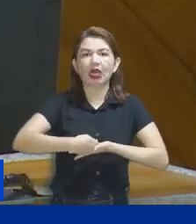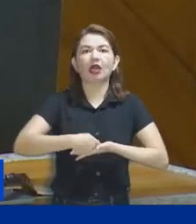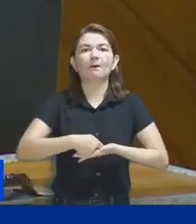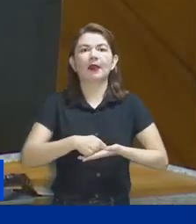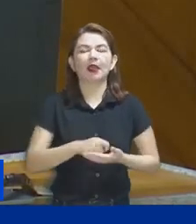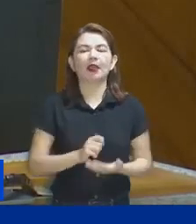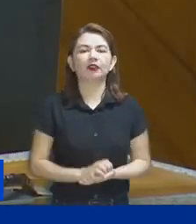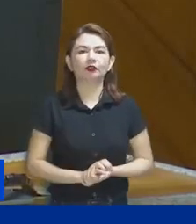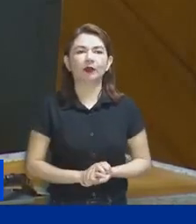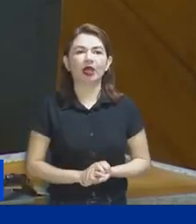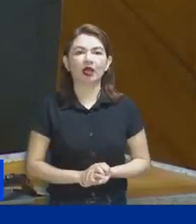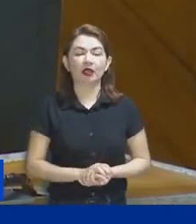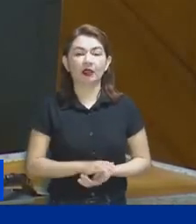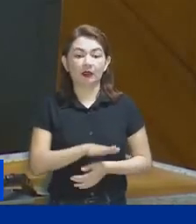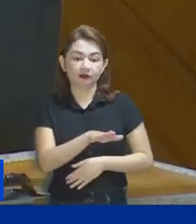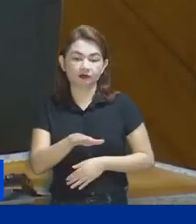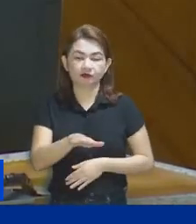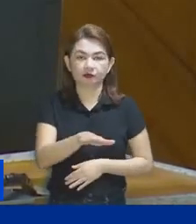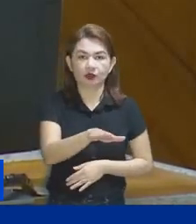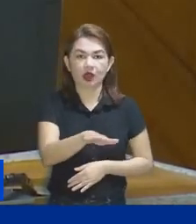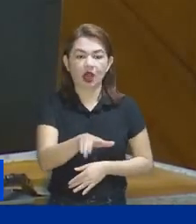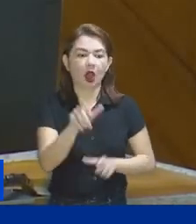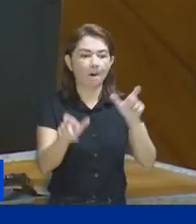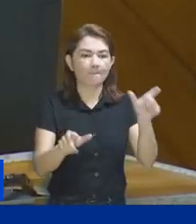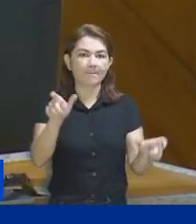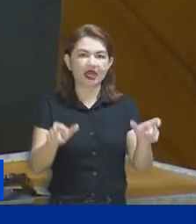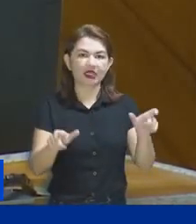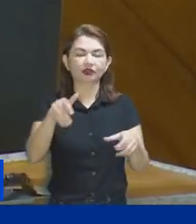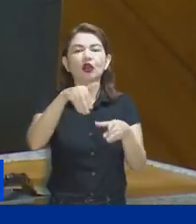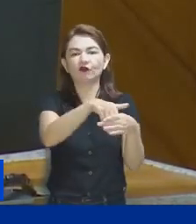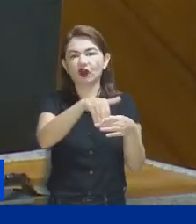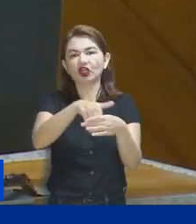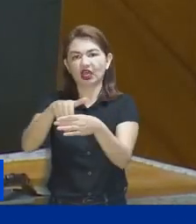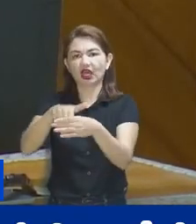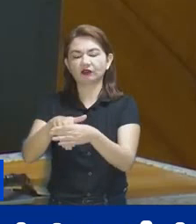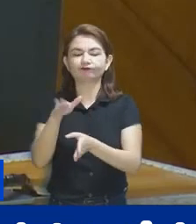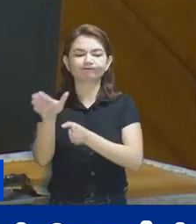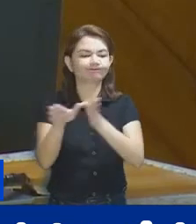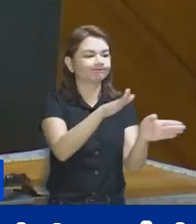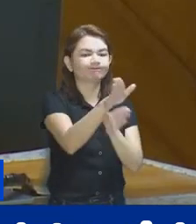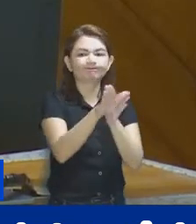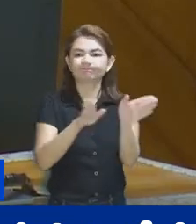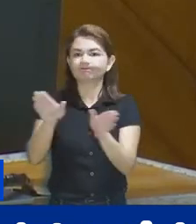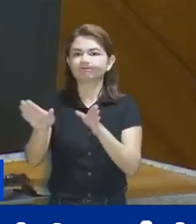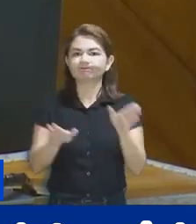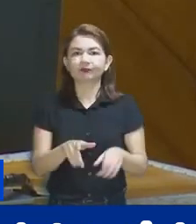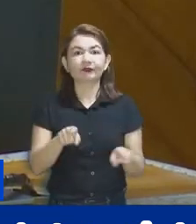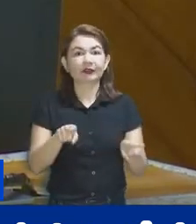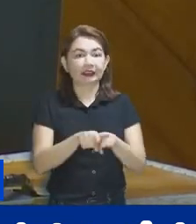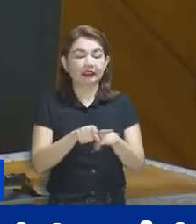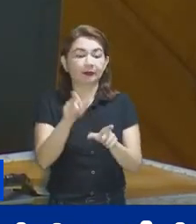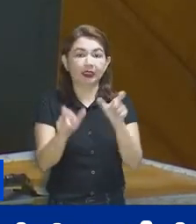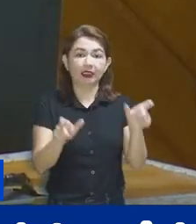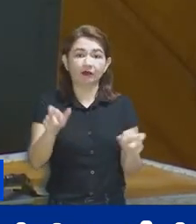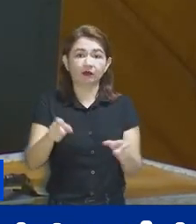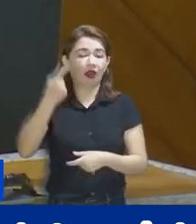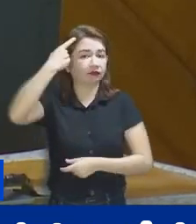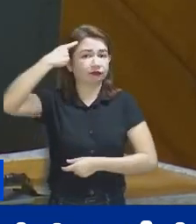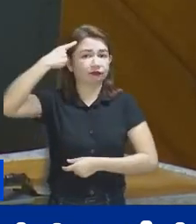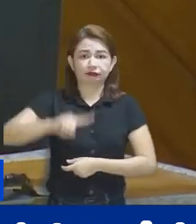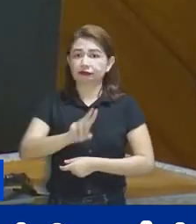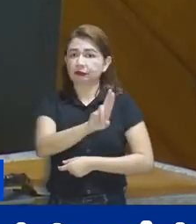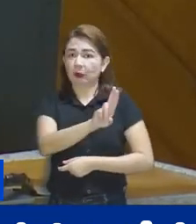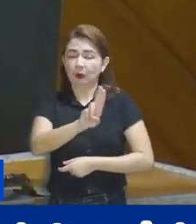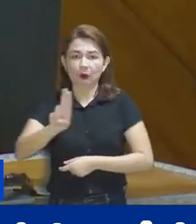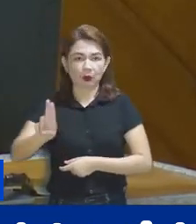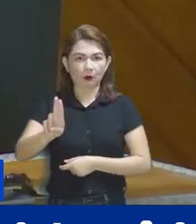pessoas que se encontravam no veículo, além do fato de os passageiros não saberem o nome